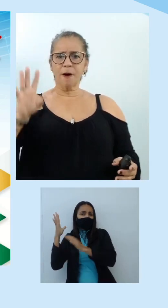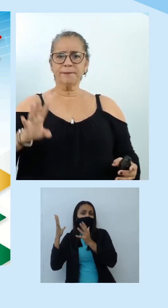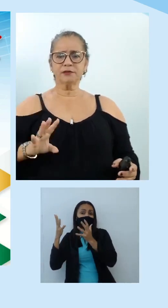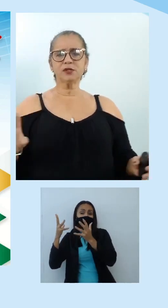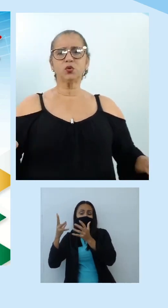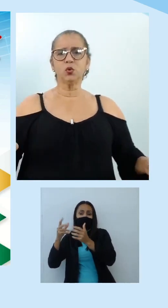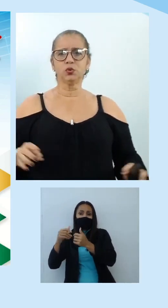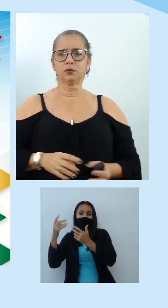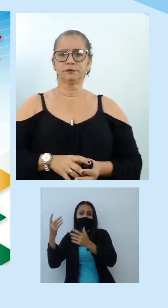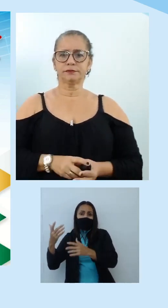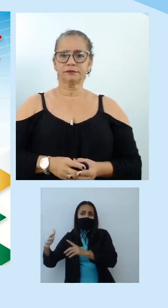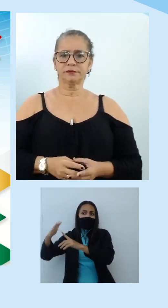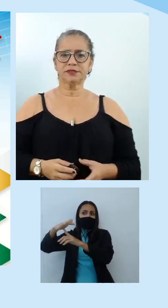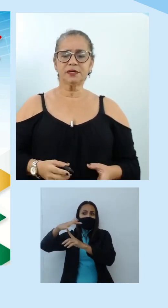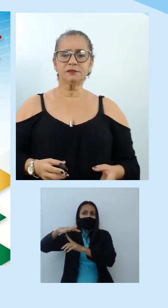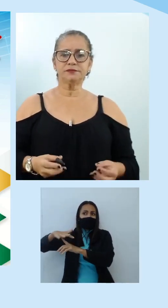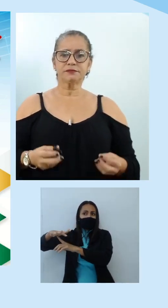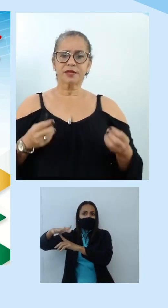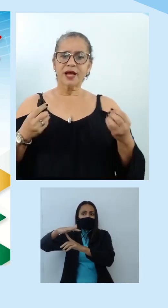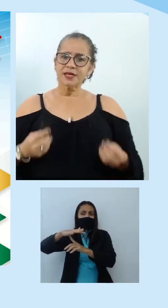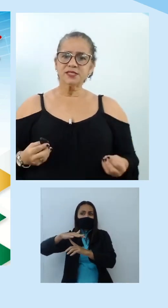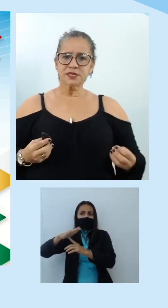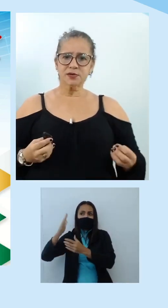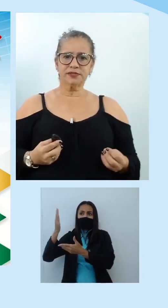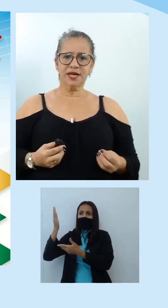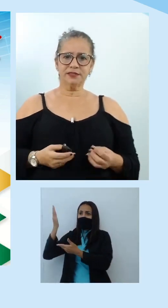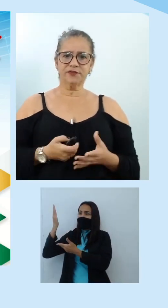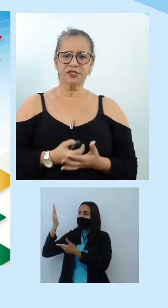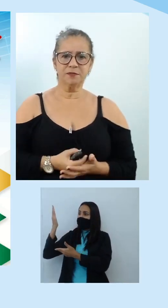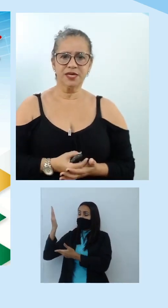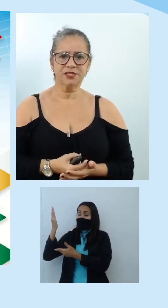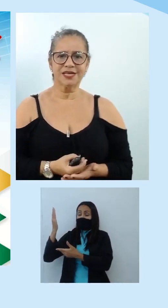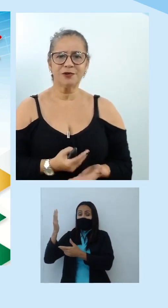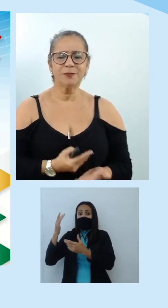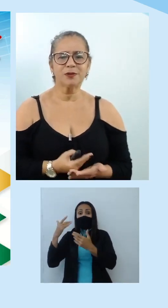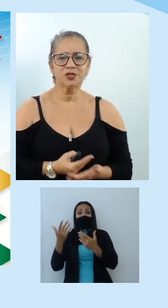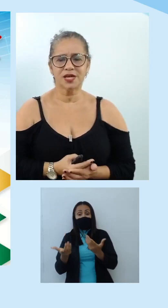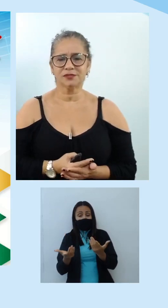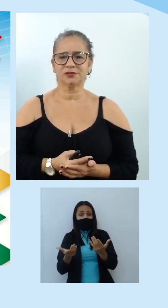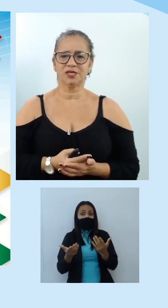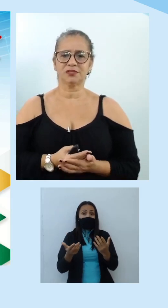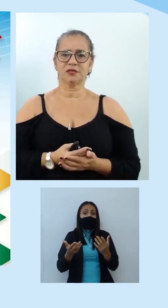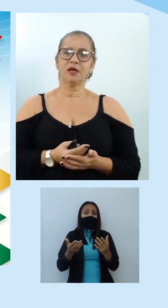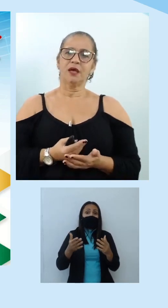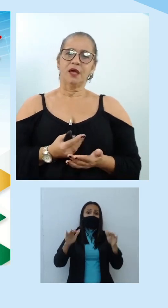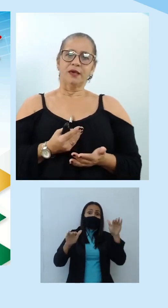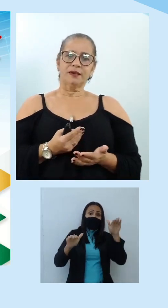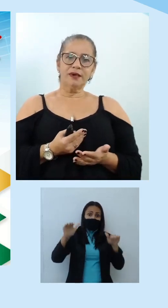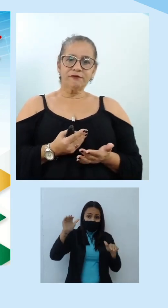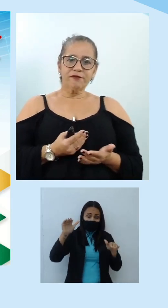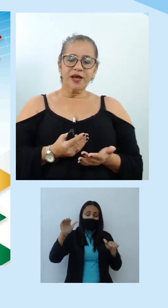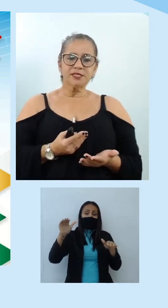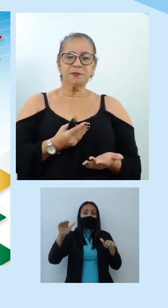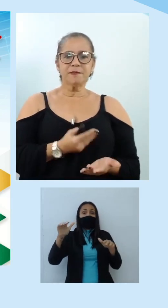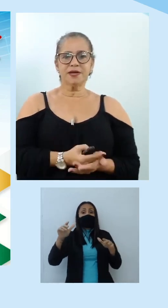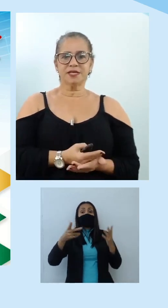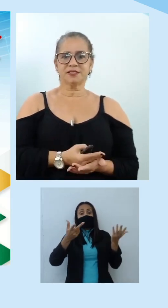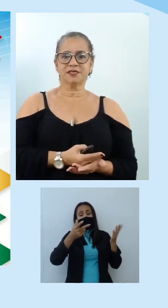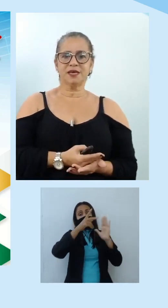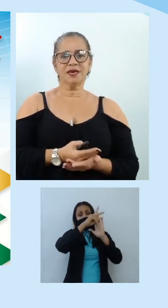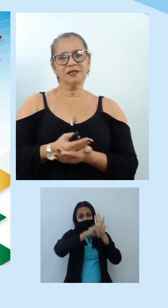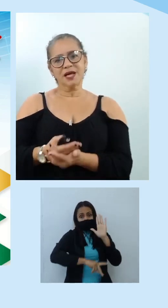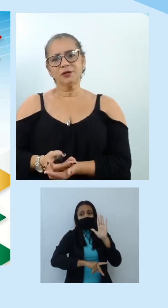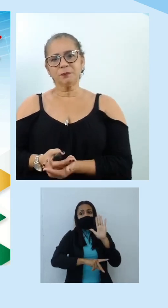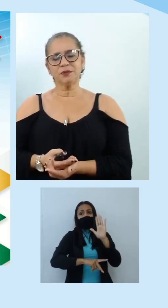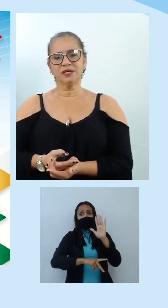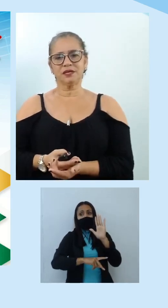ali helicóptero, tem tudo. Então, a desigualdade, infelizmente, ela é um projeto, gente, que faz